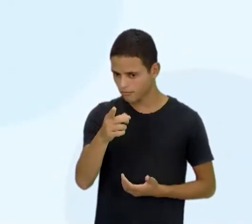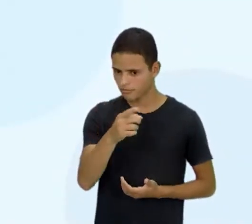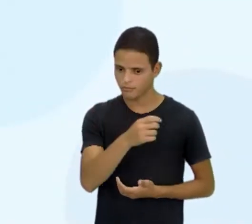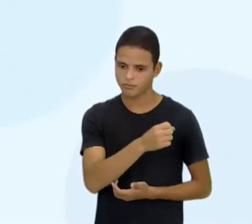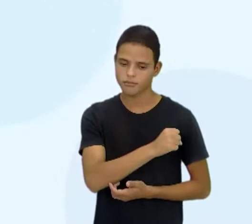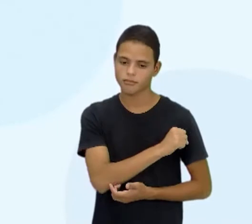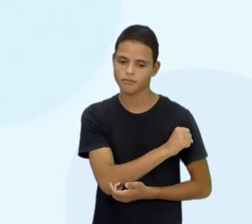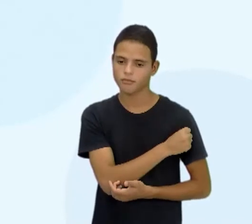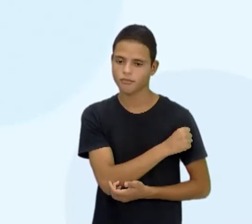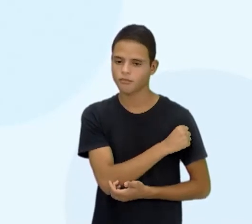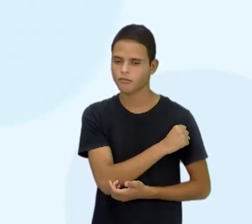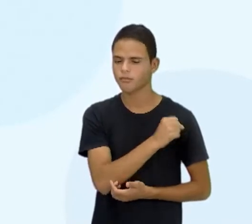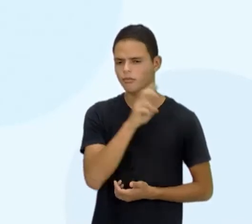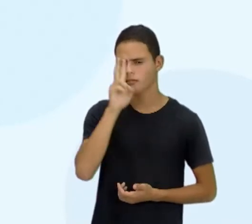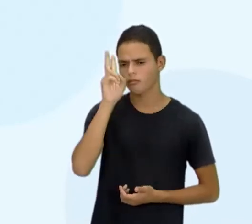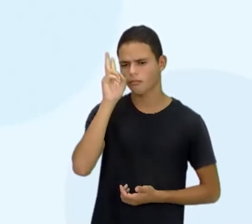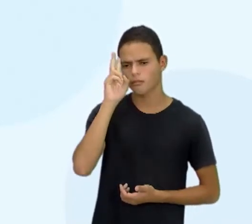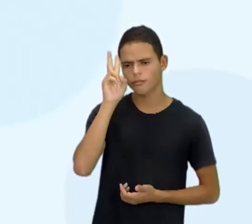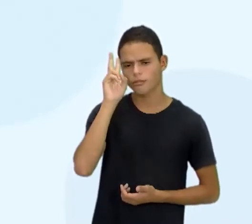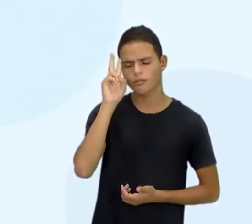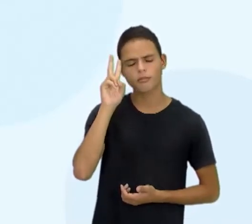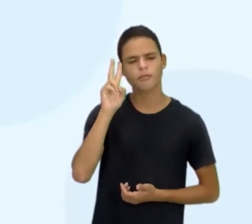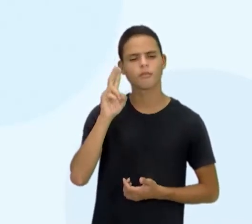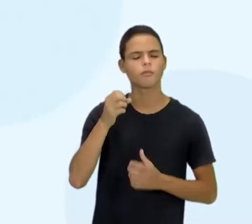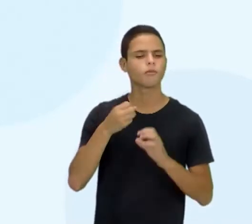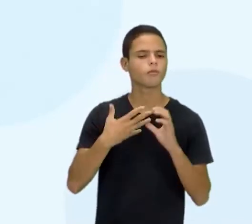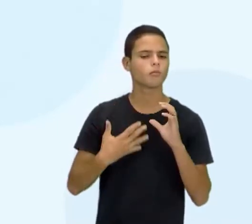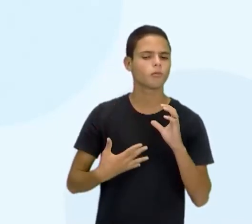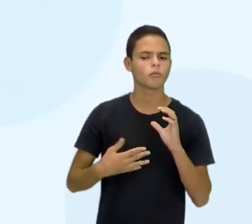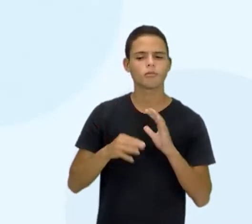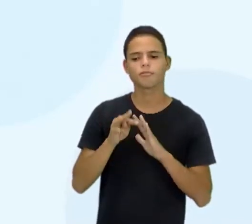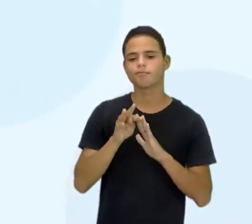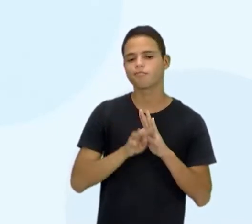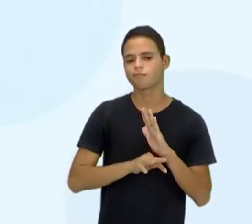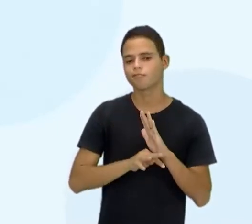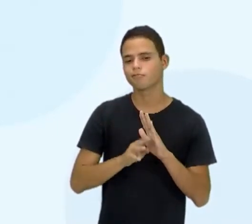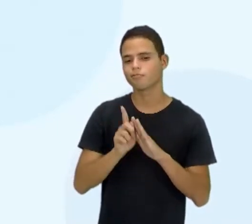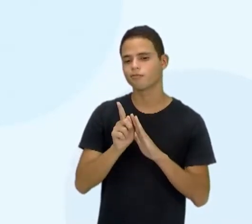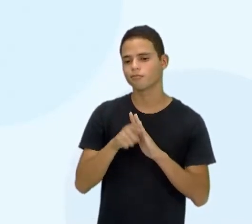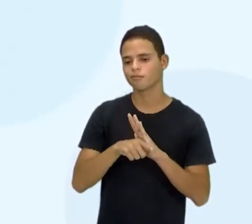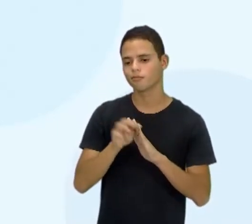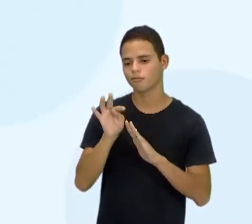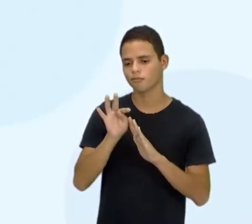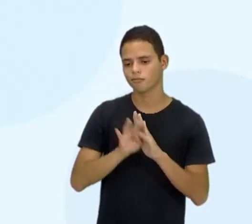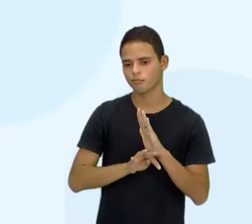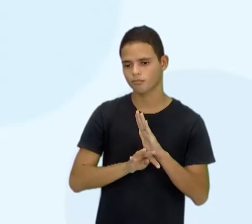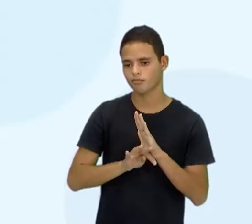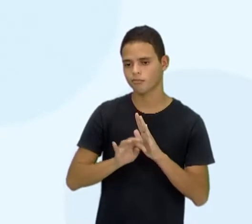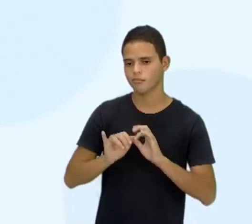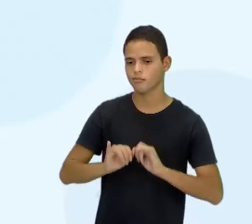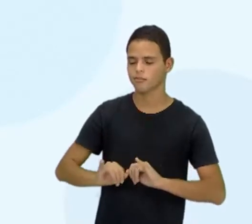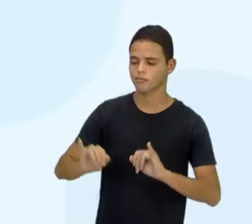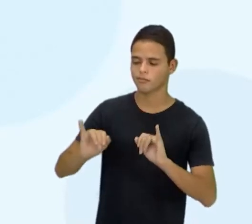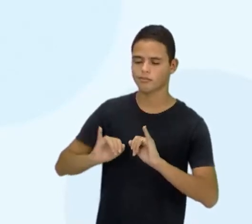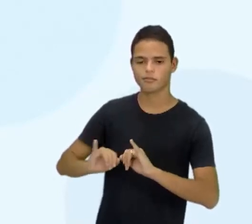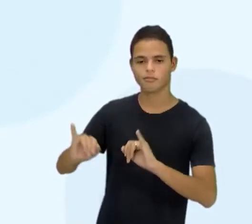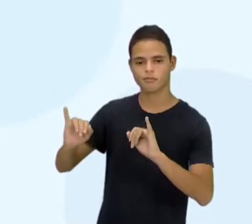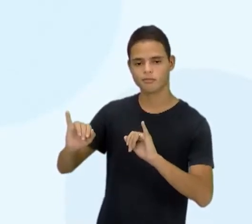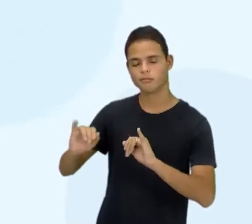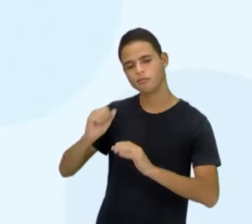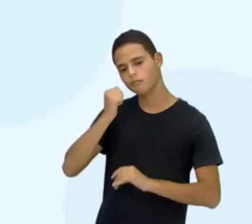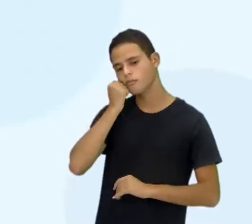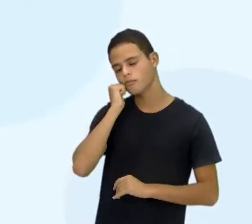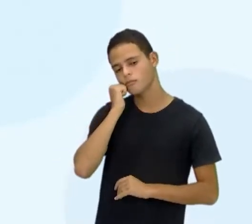o que você recorda aí sobre as características de um texto do gênero textual, no caso, artigo de divulgação